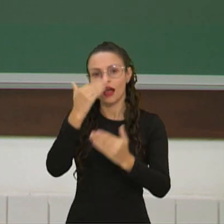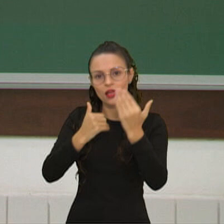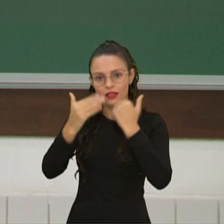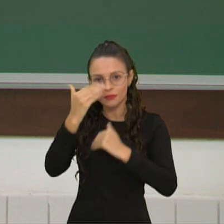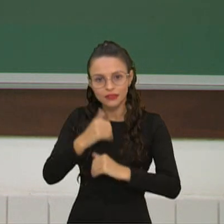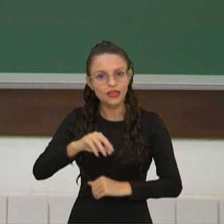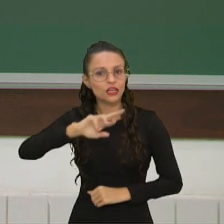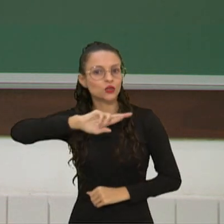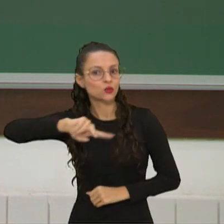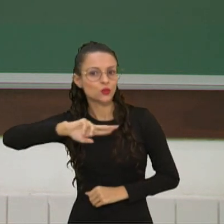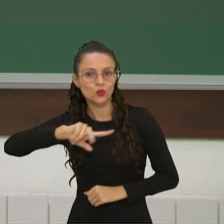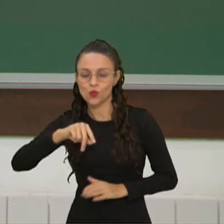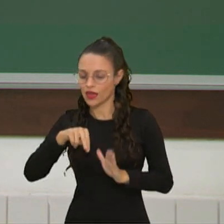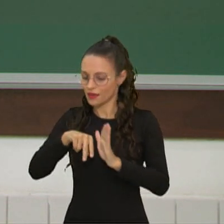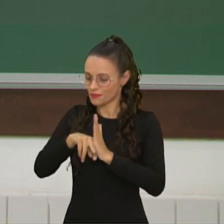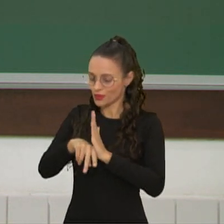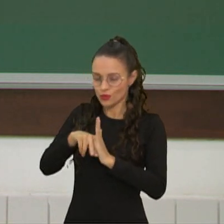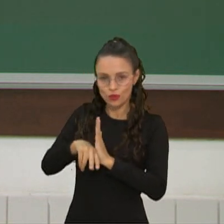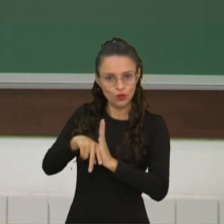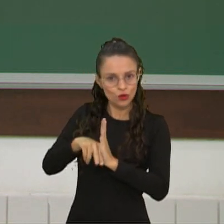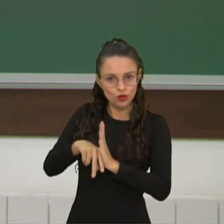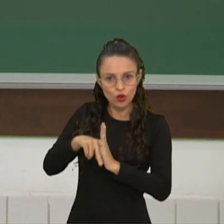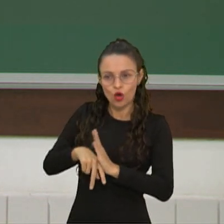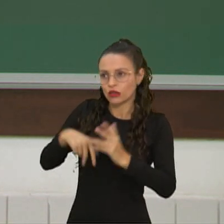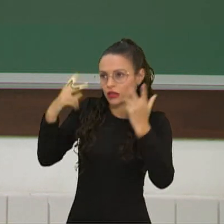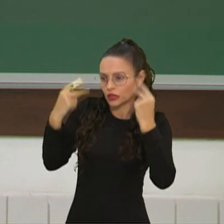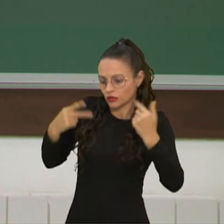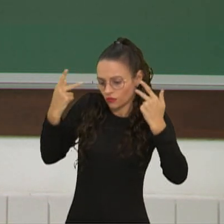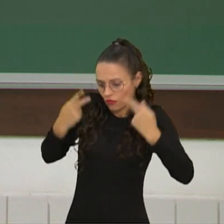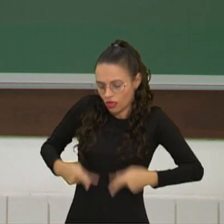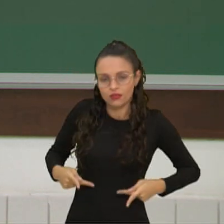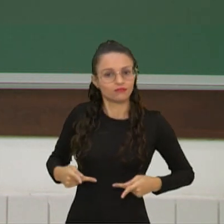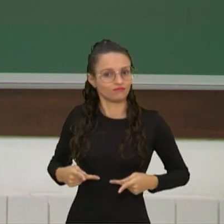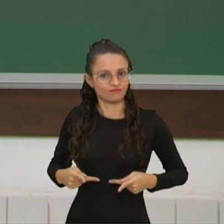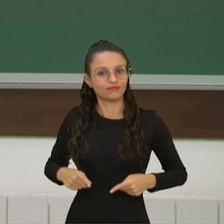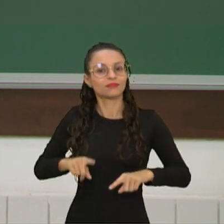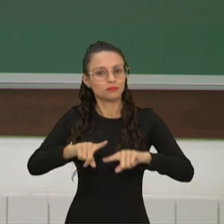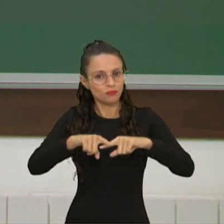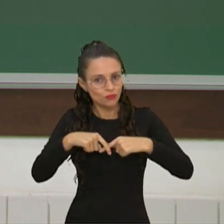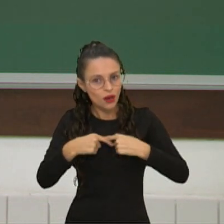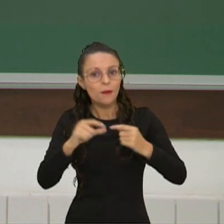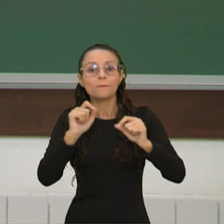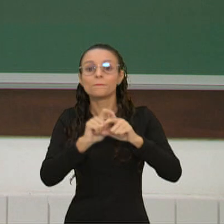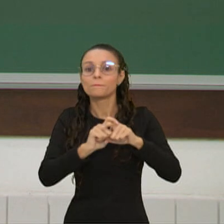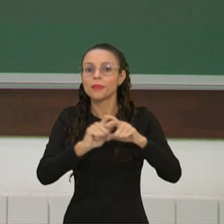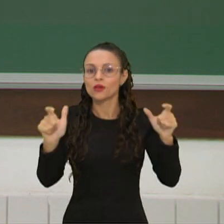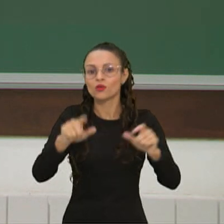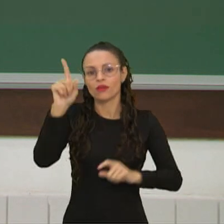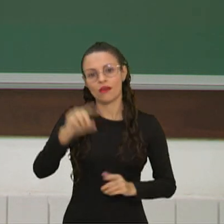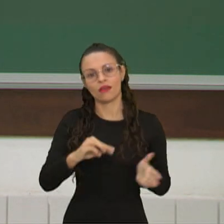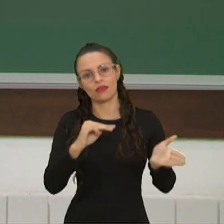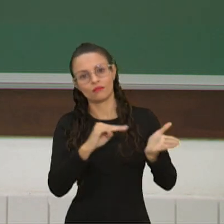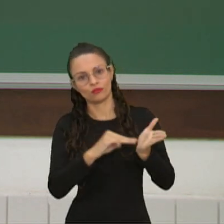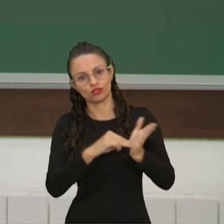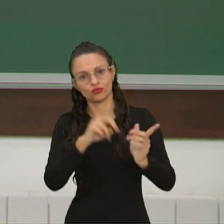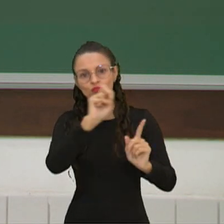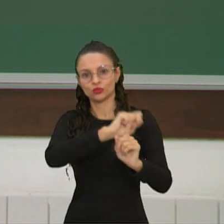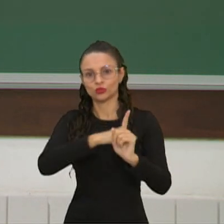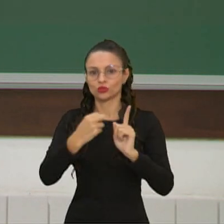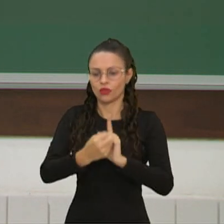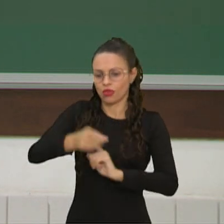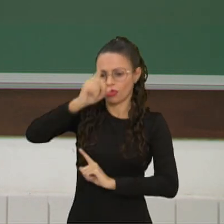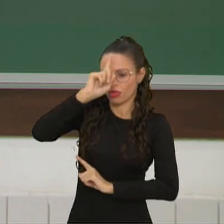não vão surgir por questões biológicas questões o corpo da pessoa mas sim por motivos né que a